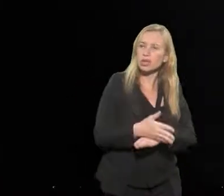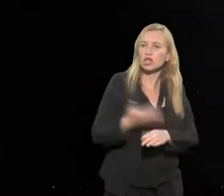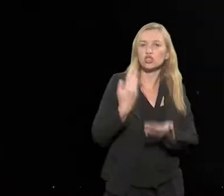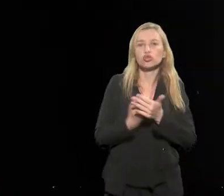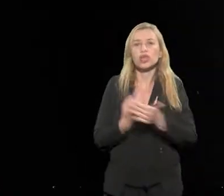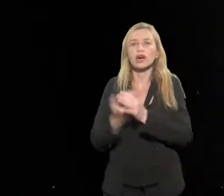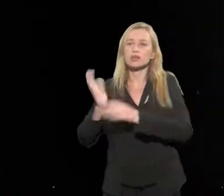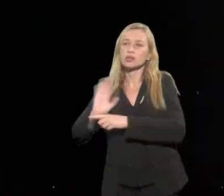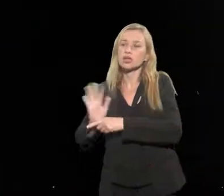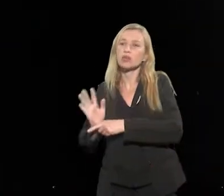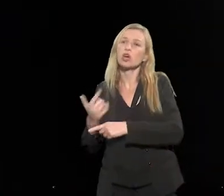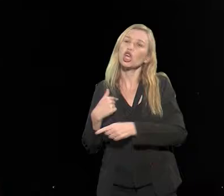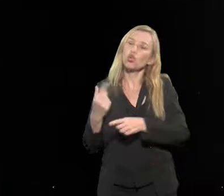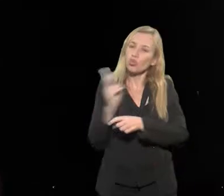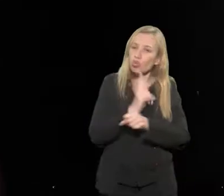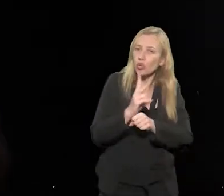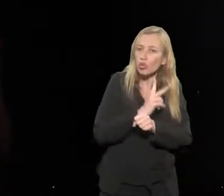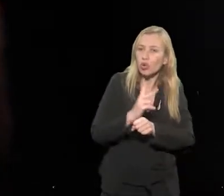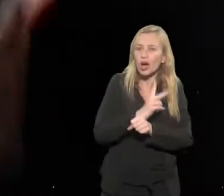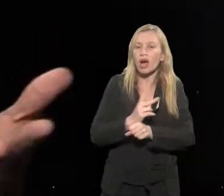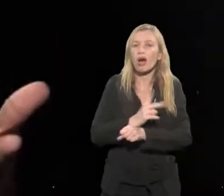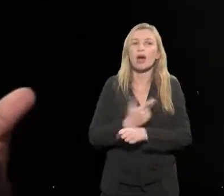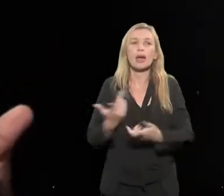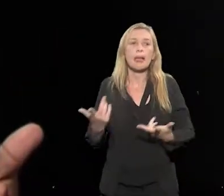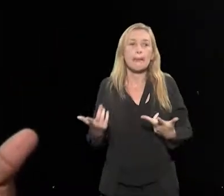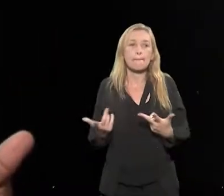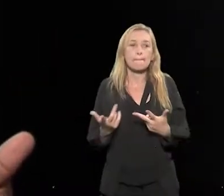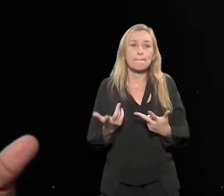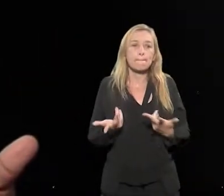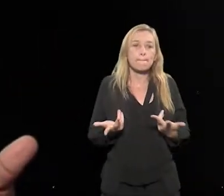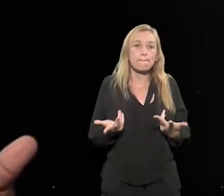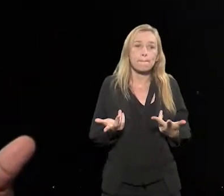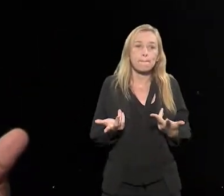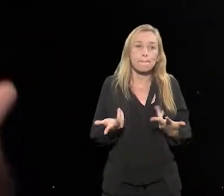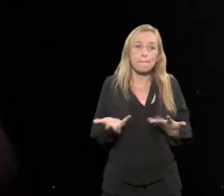cinema, eu vou procurar essa coisa mais